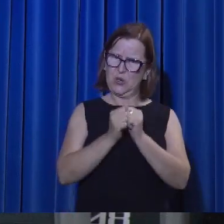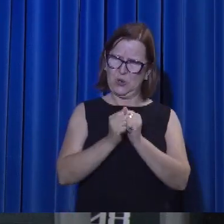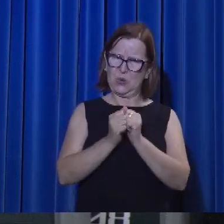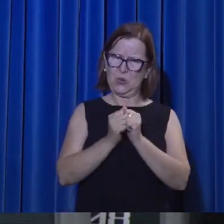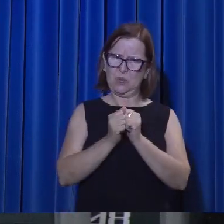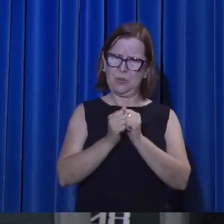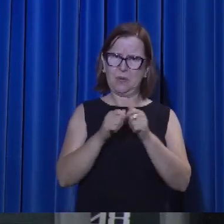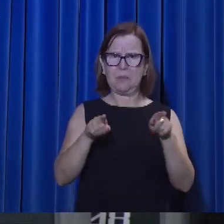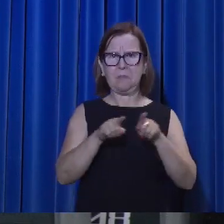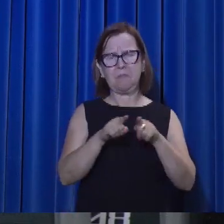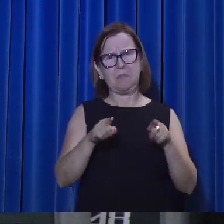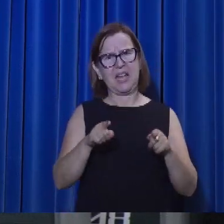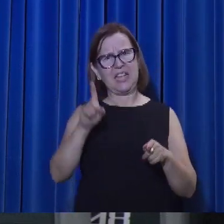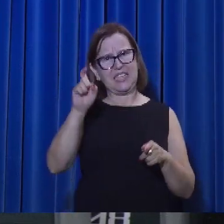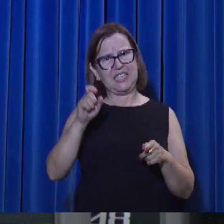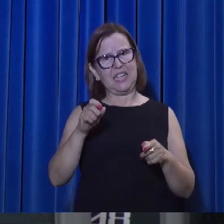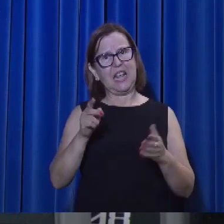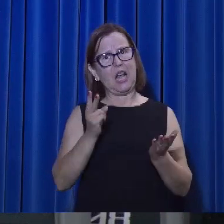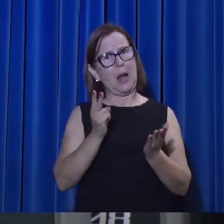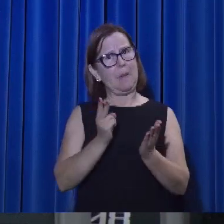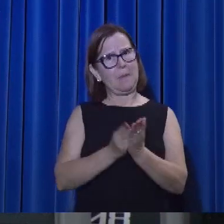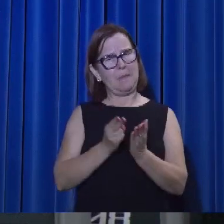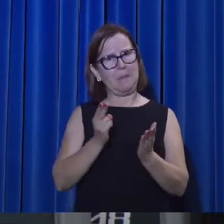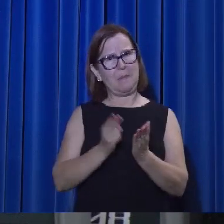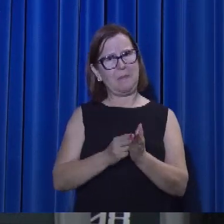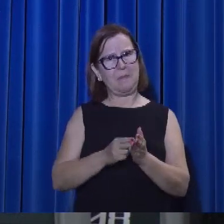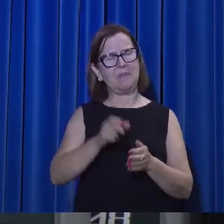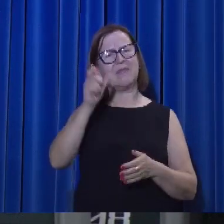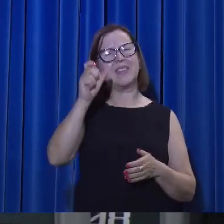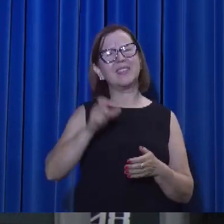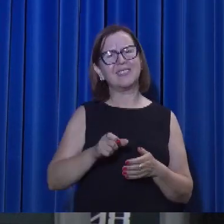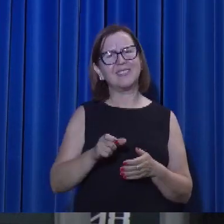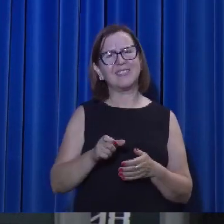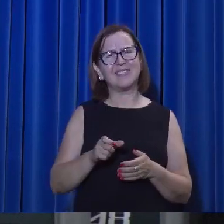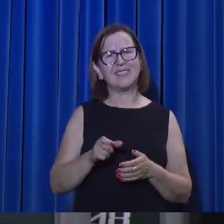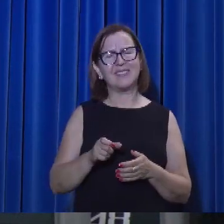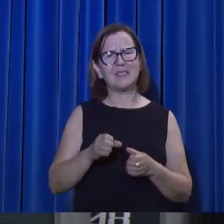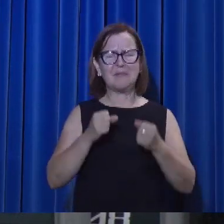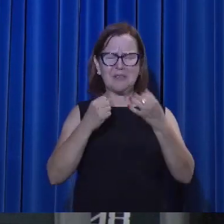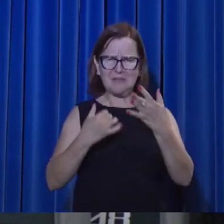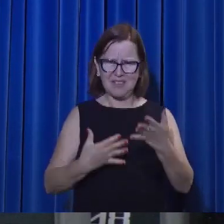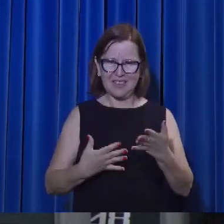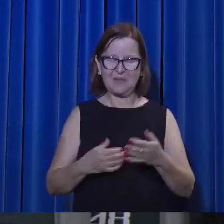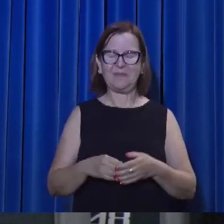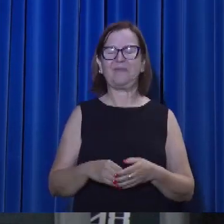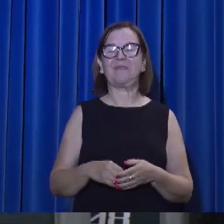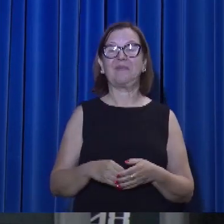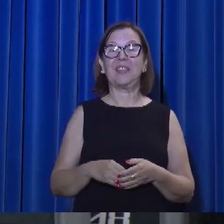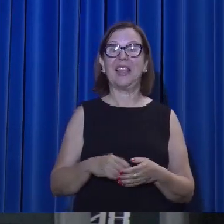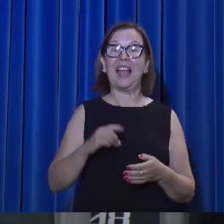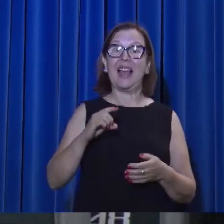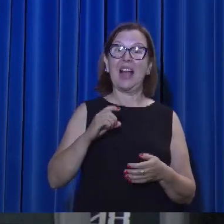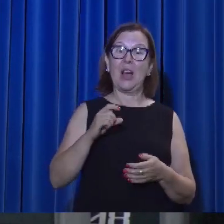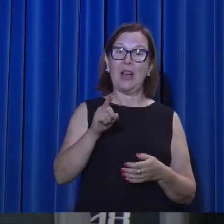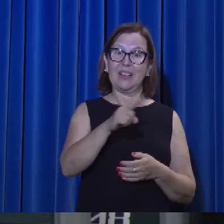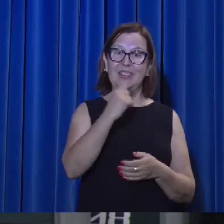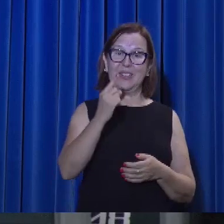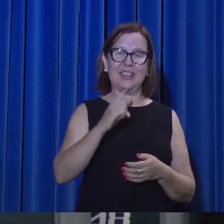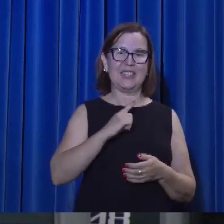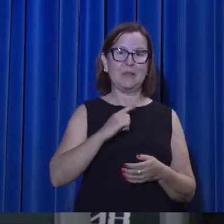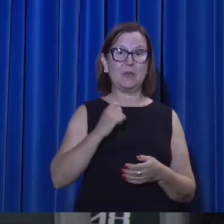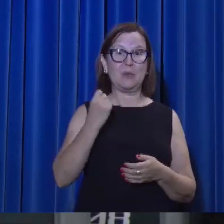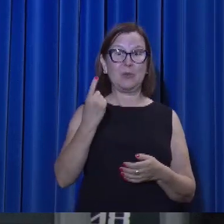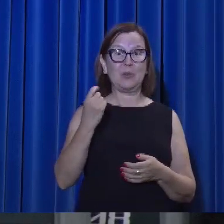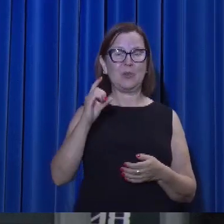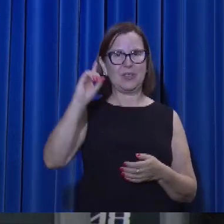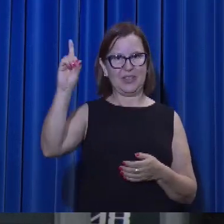Explica isso para mim. Né? Nós cremos num único Deus, mas que subsiste em 3 pessoas. Tá, Márcio,